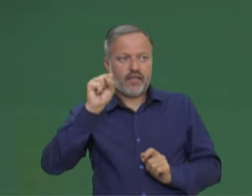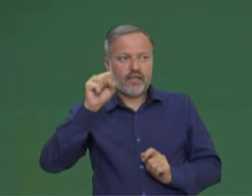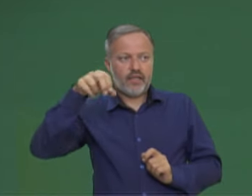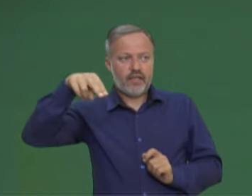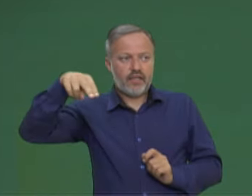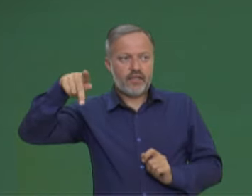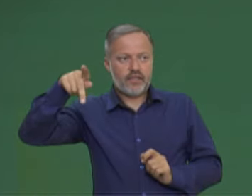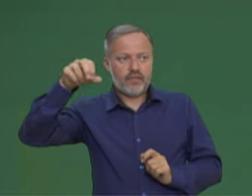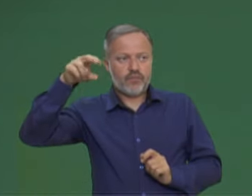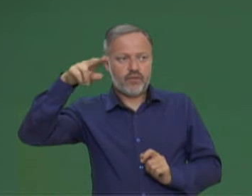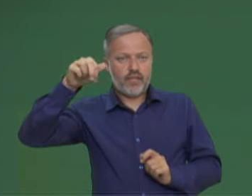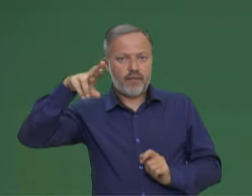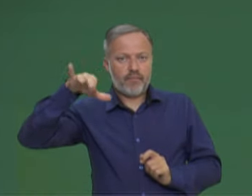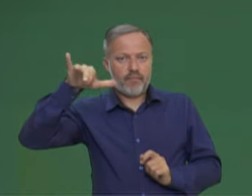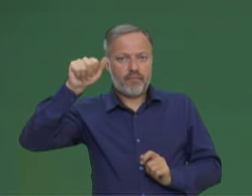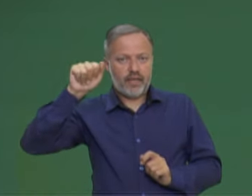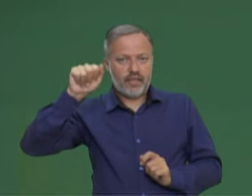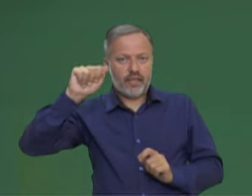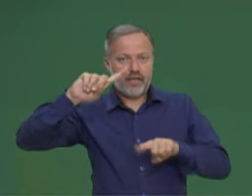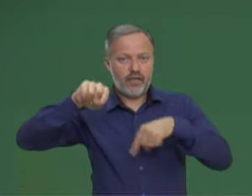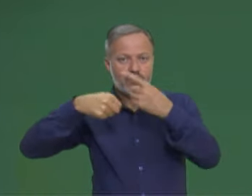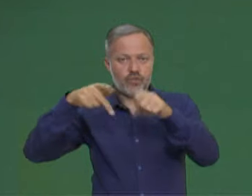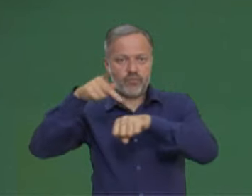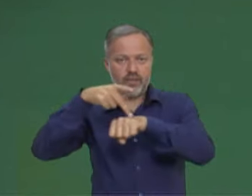ou informalmente. Beleza?